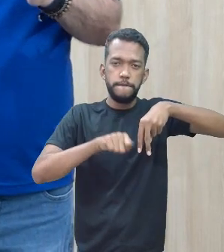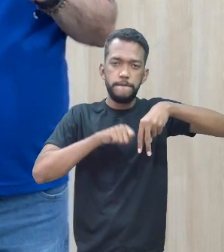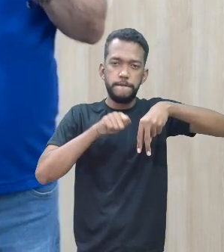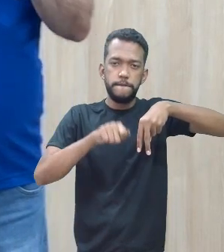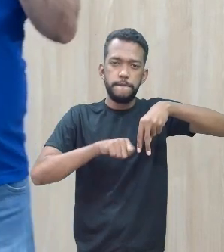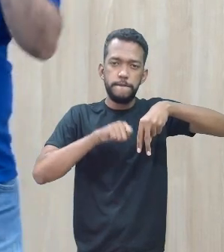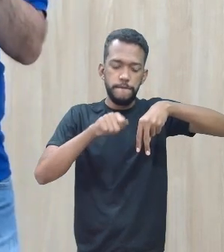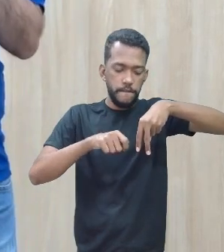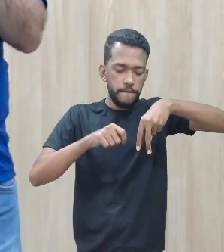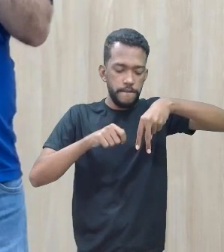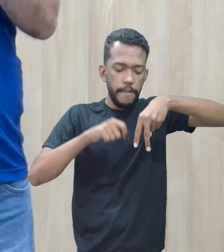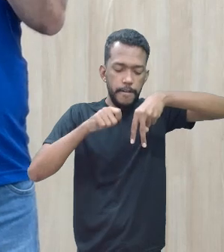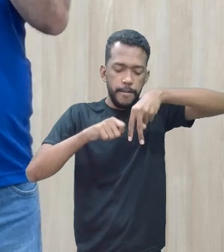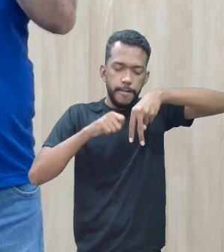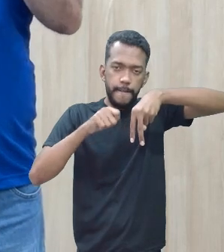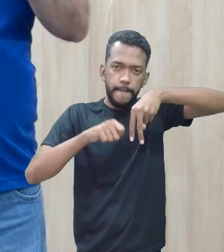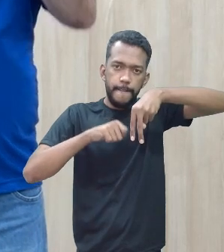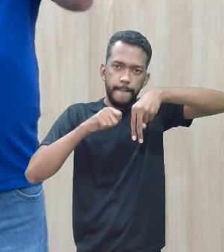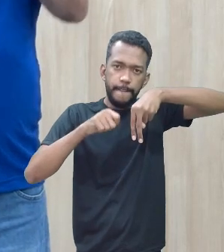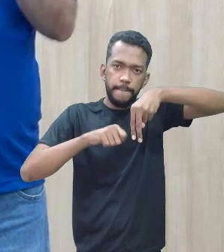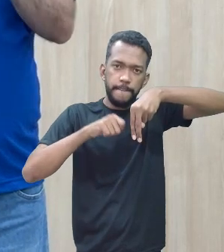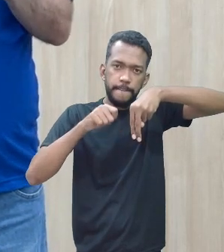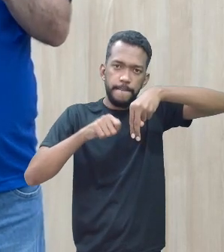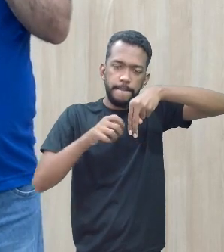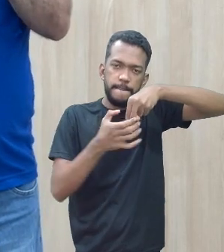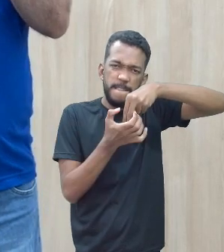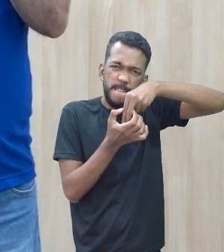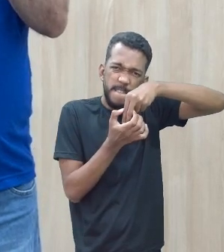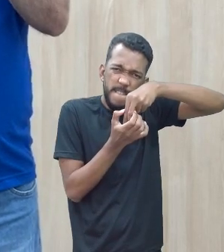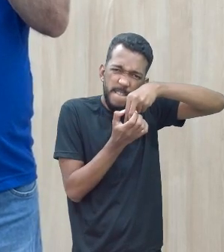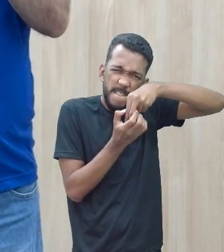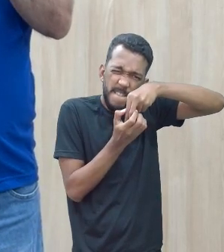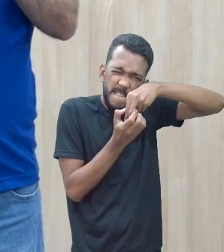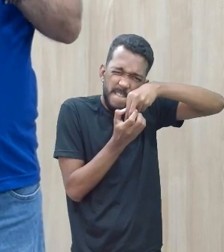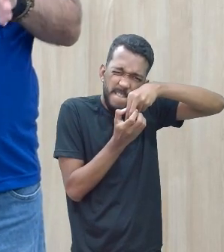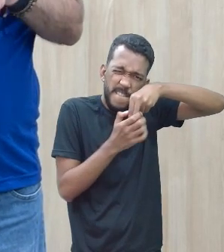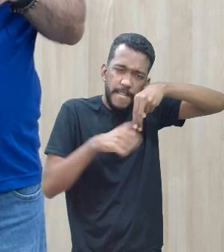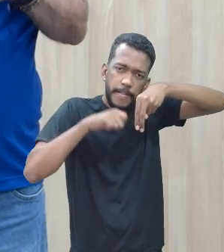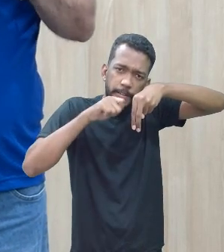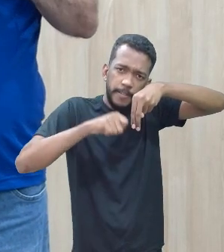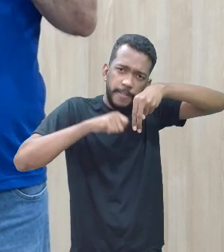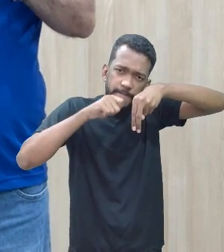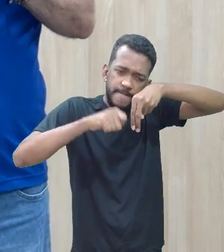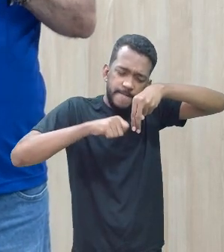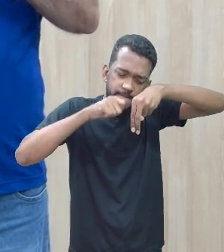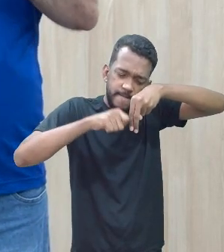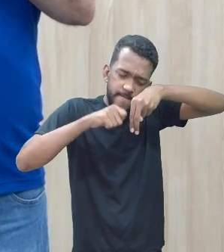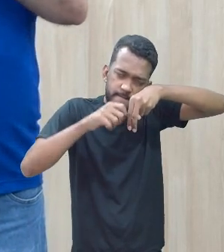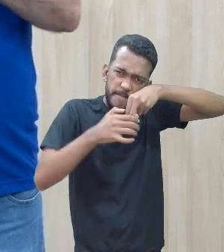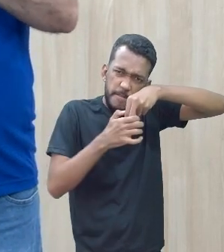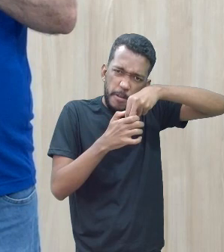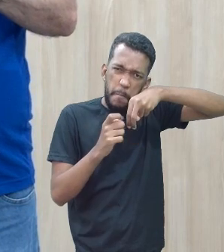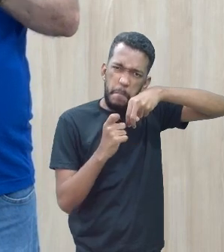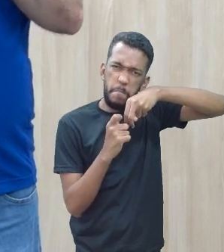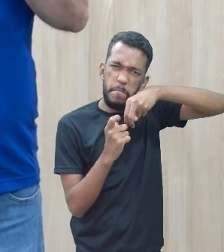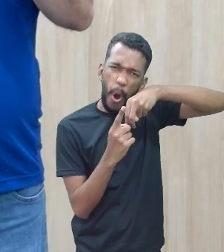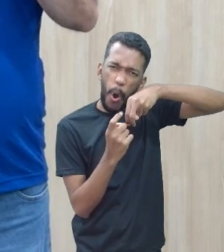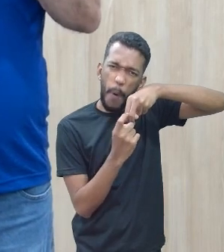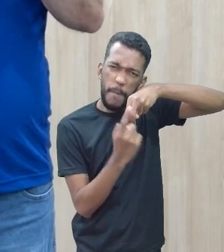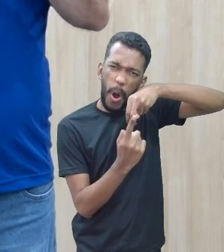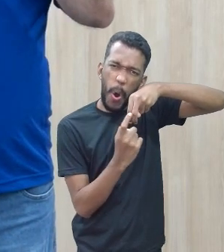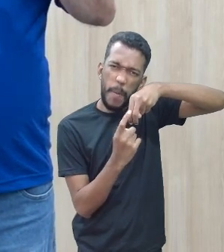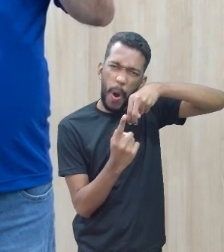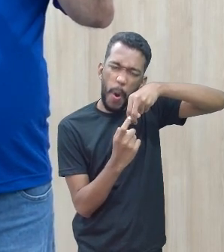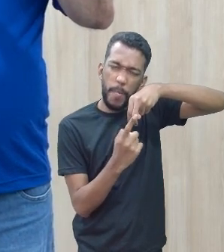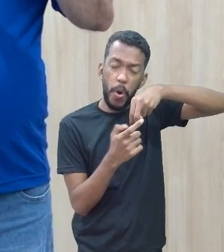chegava ao limite, né, da crueldade ali de estourar, né, a rótula, né, do joelho do escravo, de